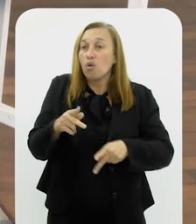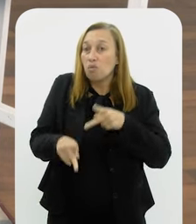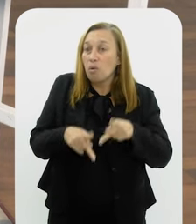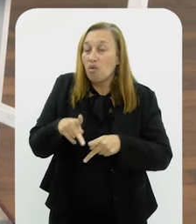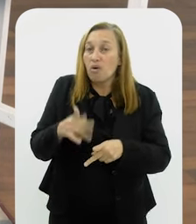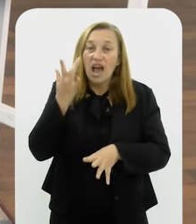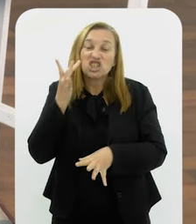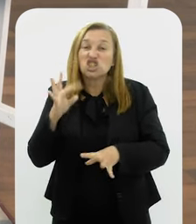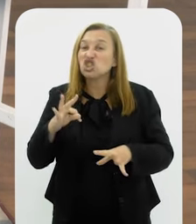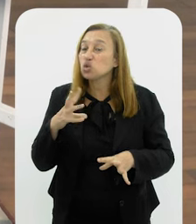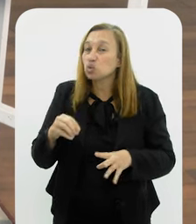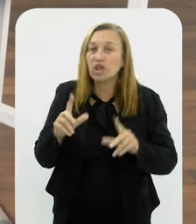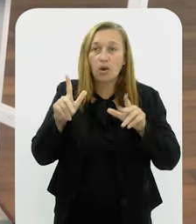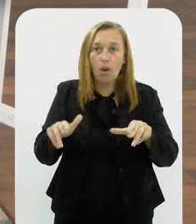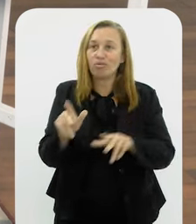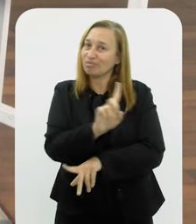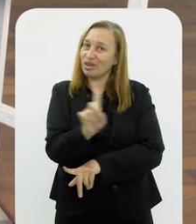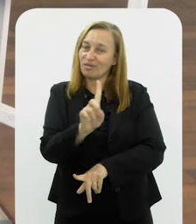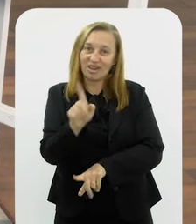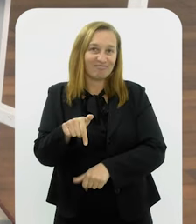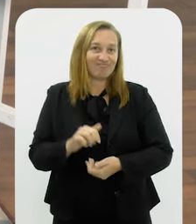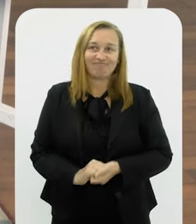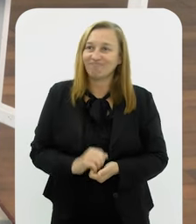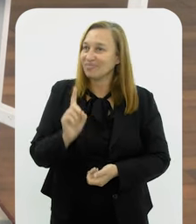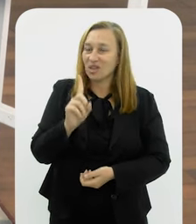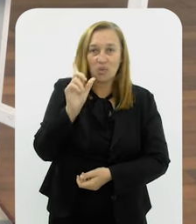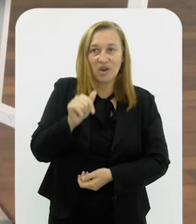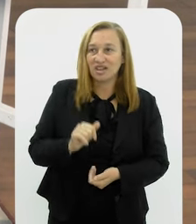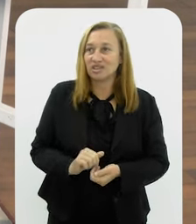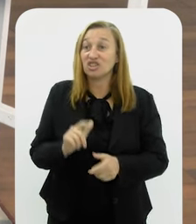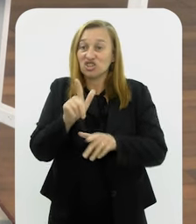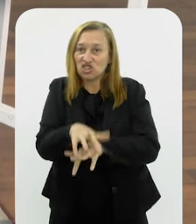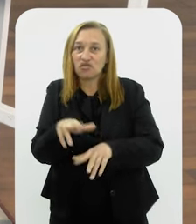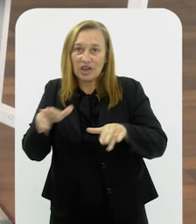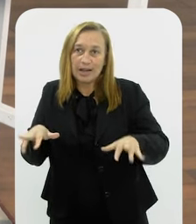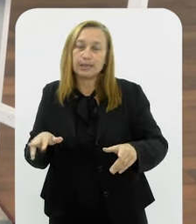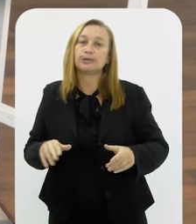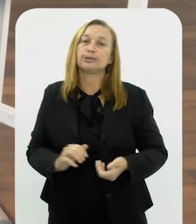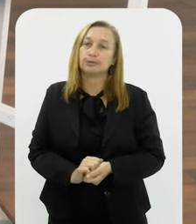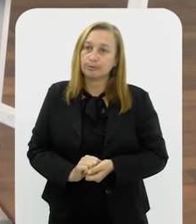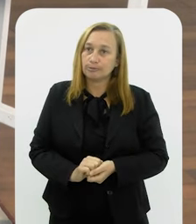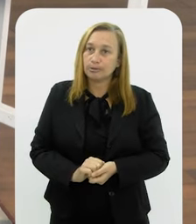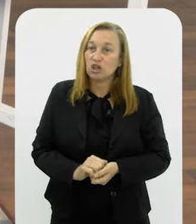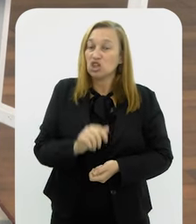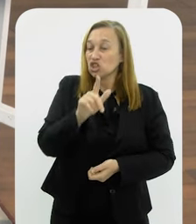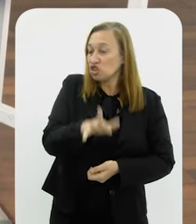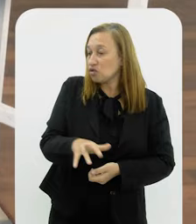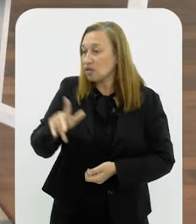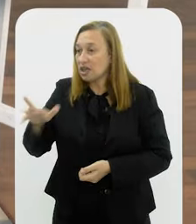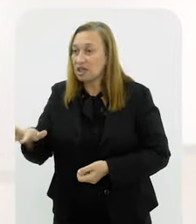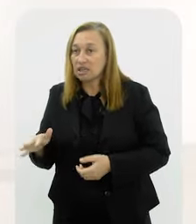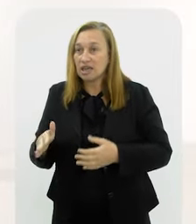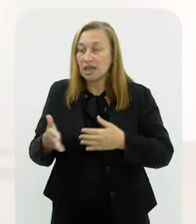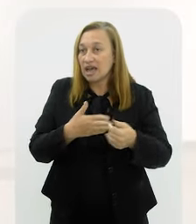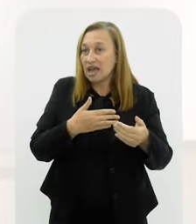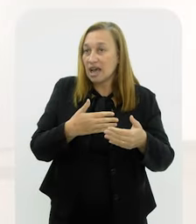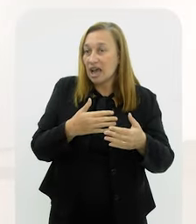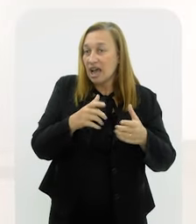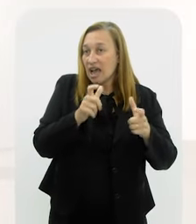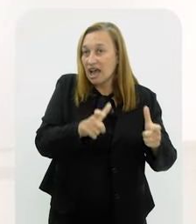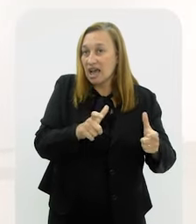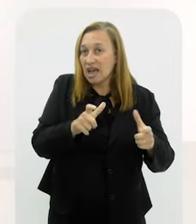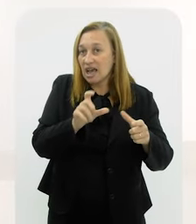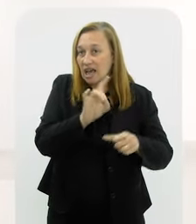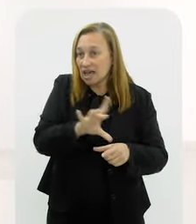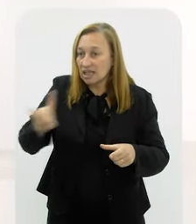que todas são iguais, e não são. Sim. Não são, nunca. É bem diferente, né? Muito, um é diferente do outro, cada qual tem a sua formação,